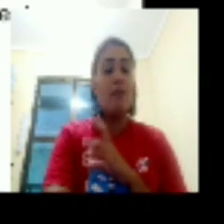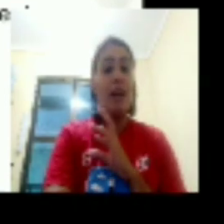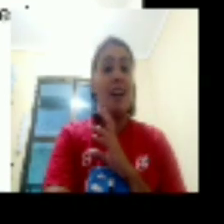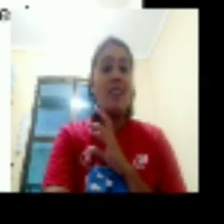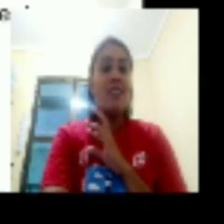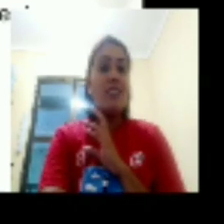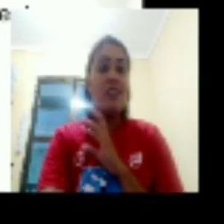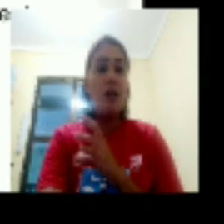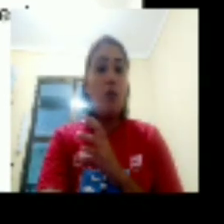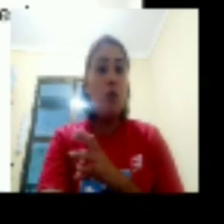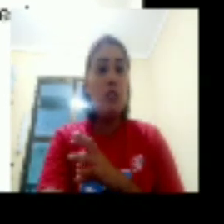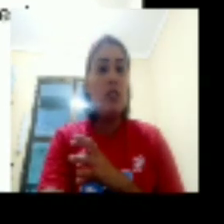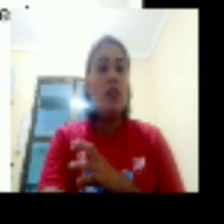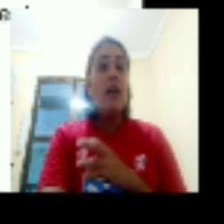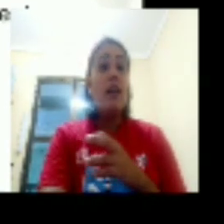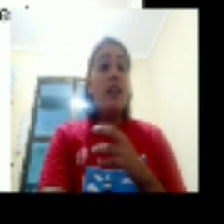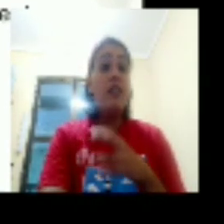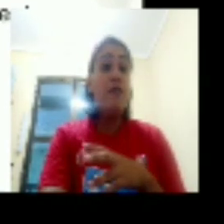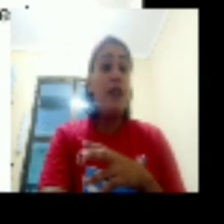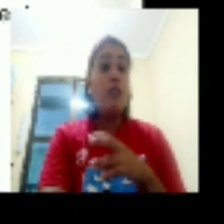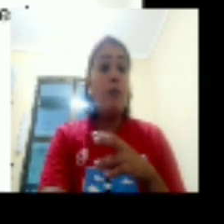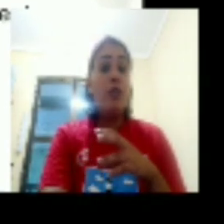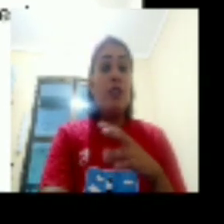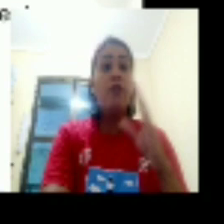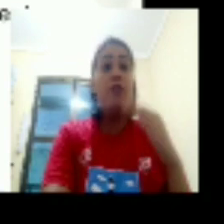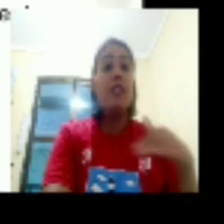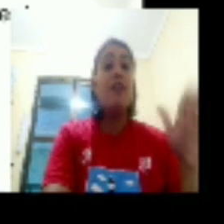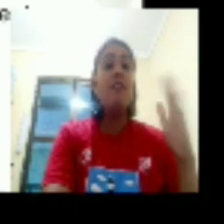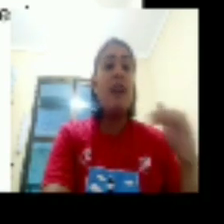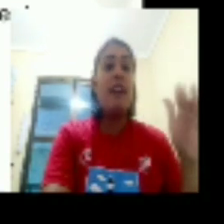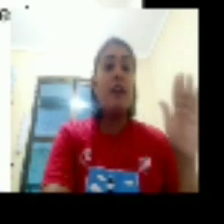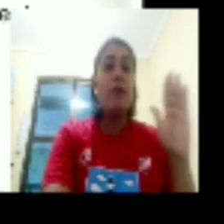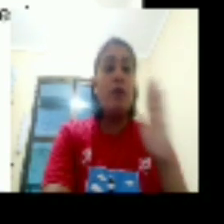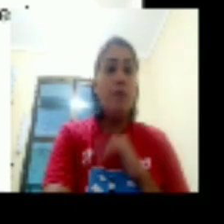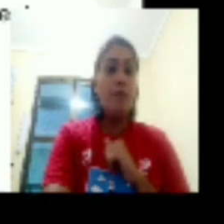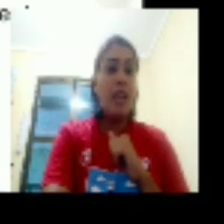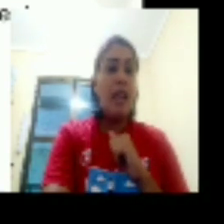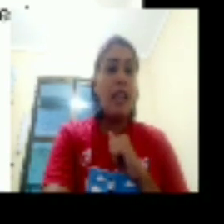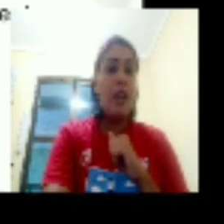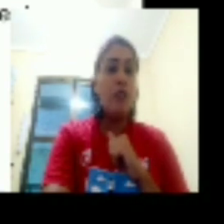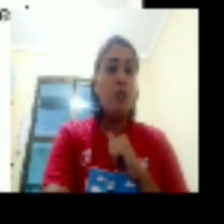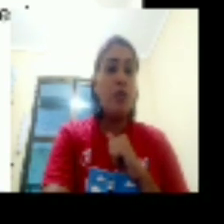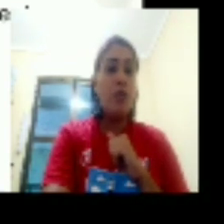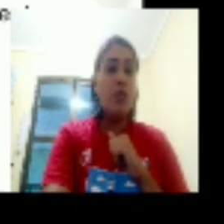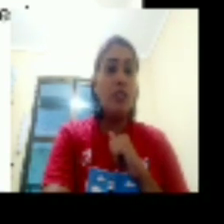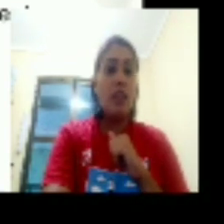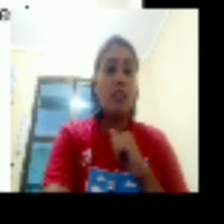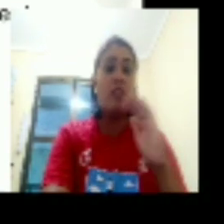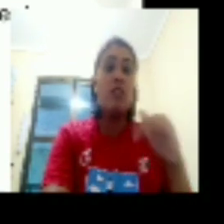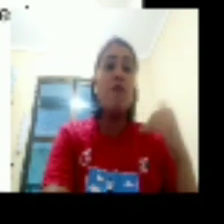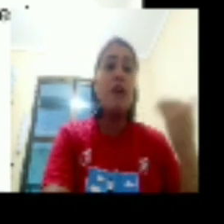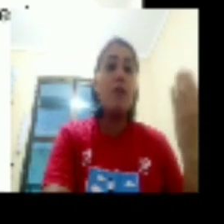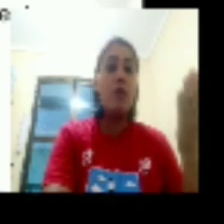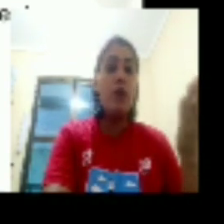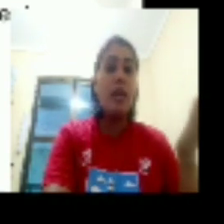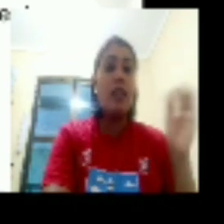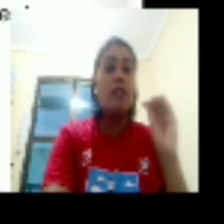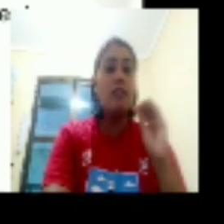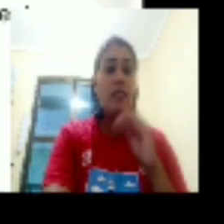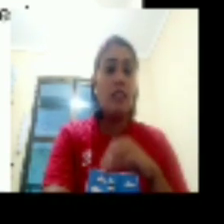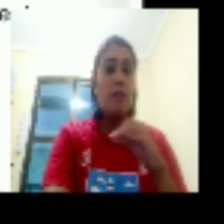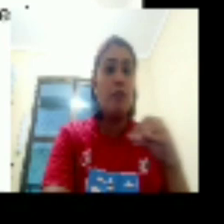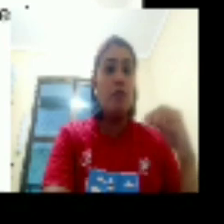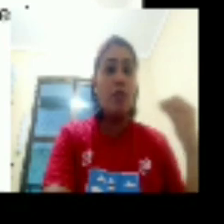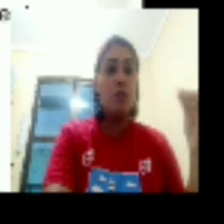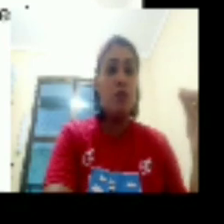o Ministério da Saúde. Esse fato, portanto, foi anterior a Lei 8.080, que só veio ocorrer